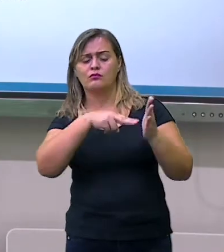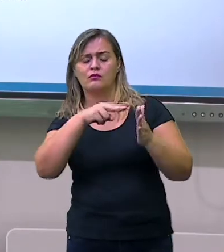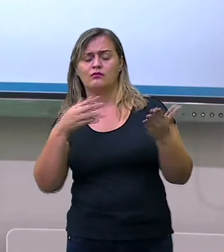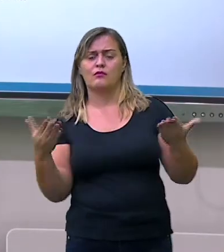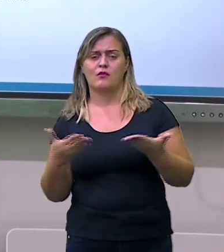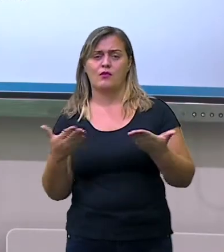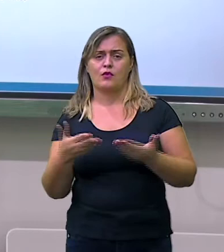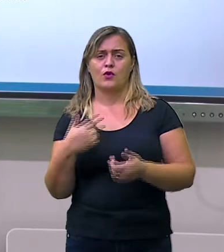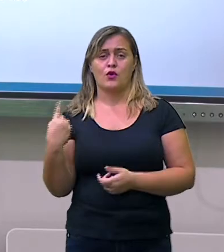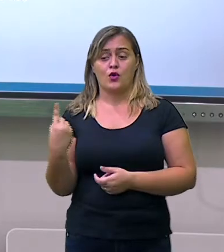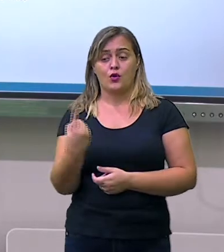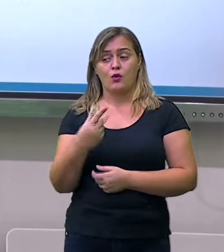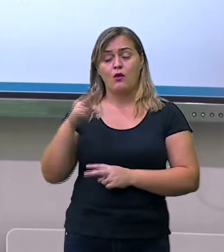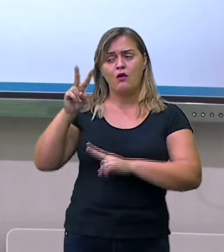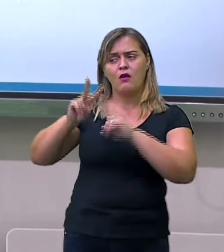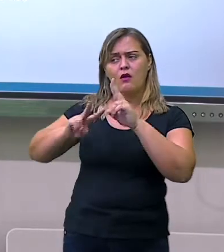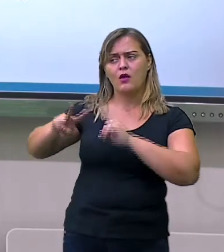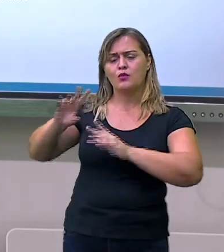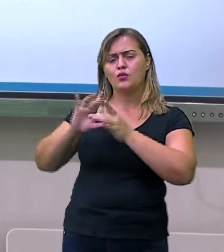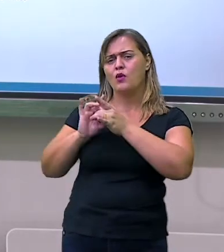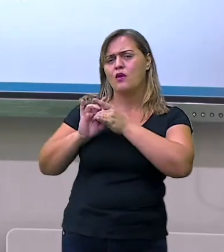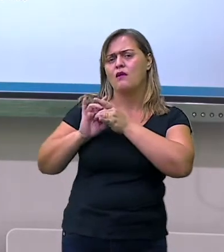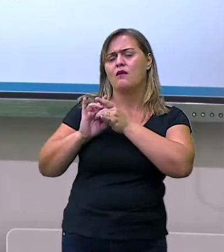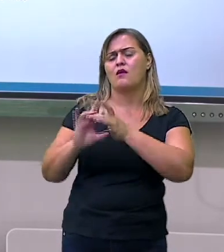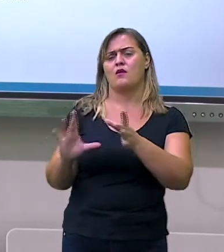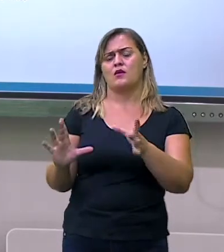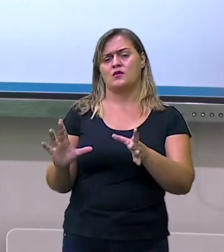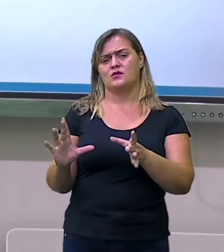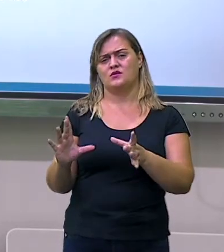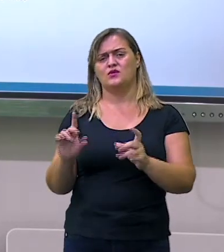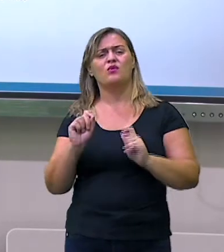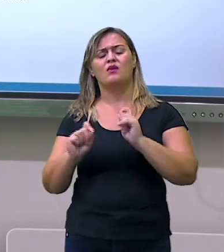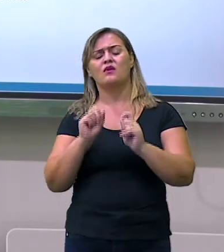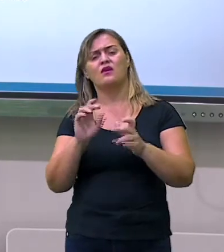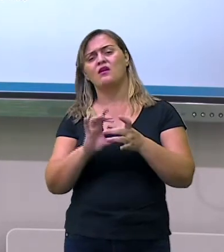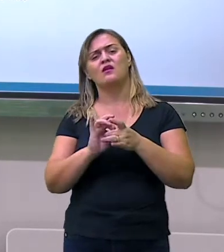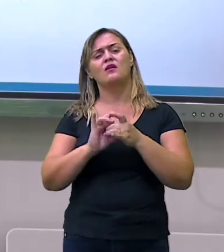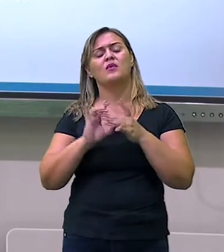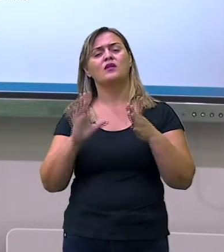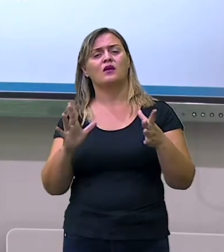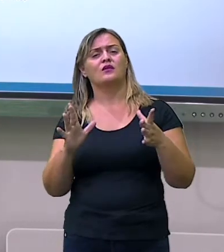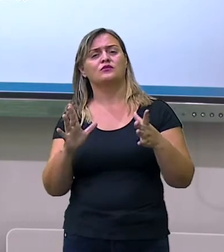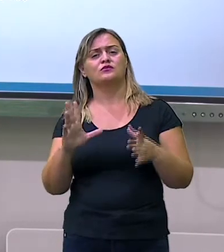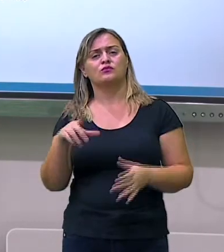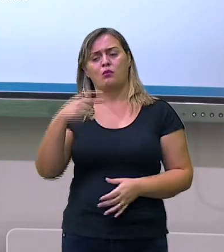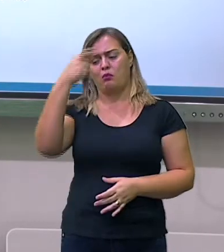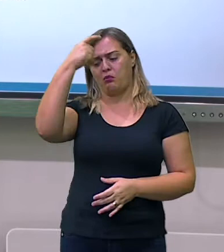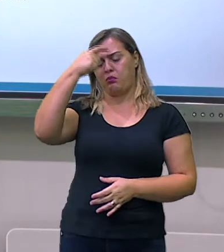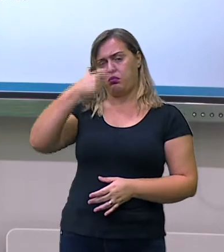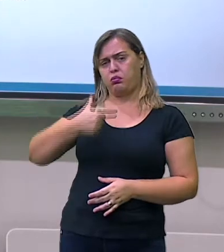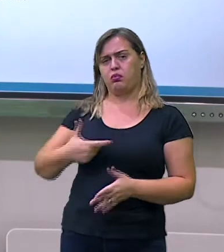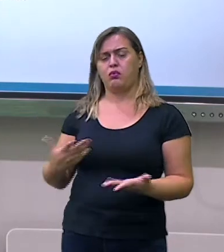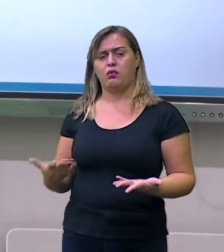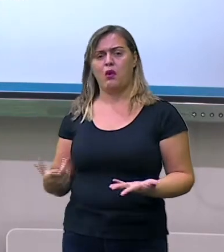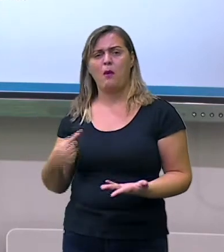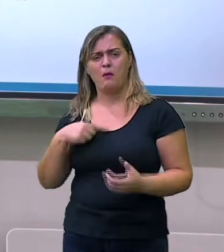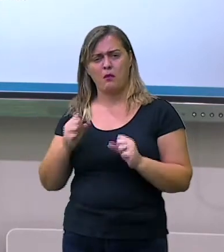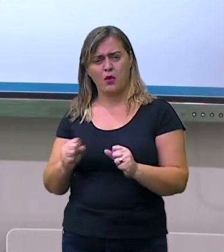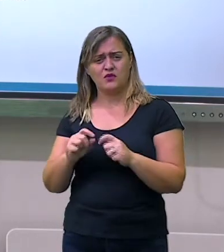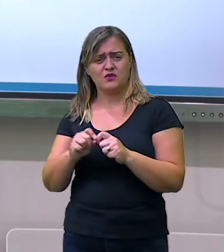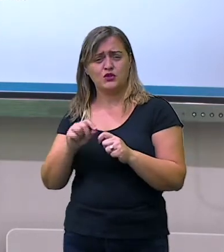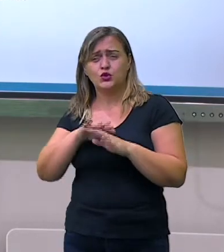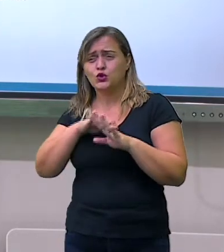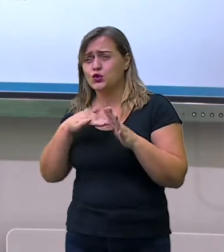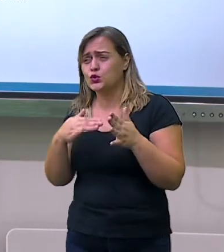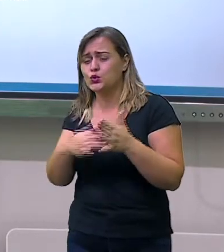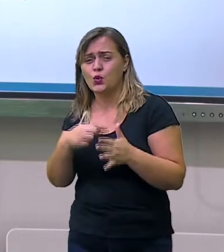sobre liberdade. O que seria essa liberdade como cidadão? Eu posso fazer tudo o que eu quiser? O que vier